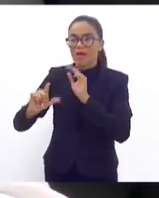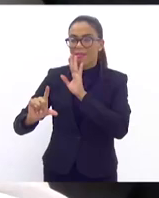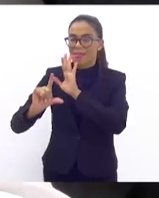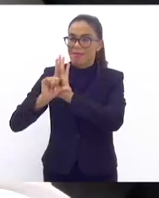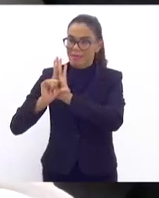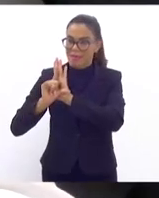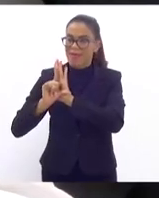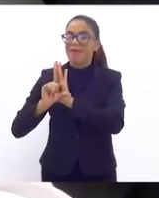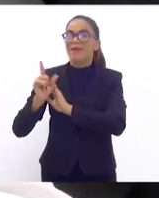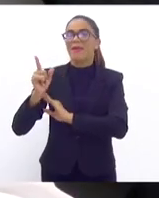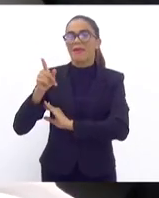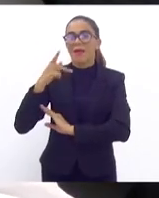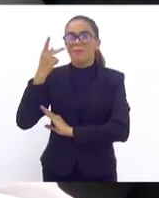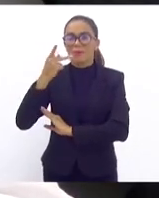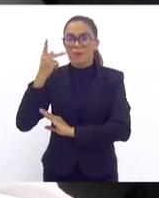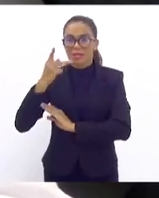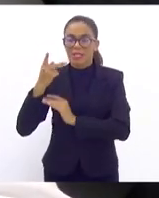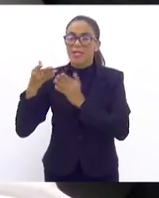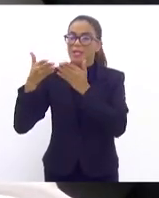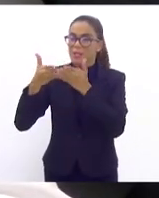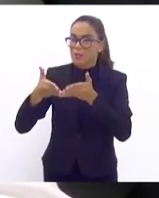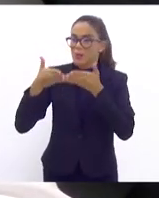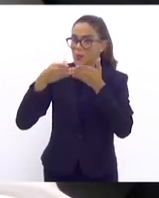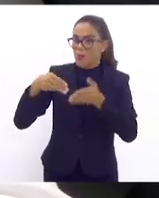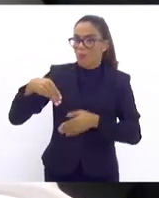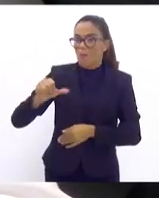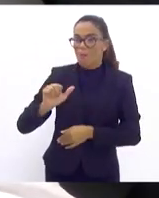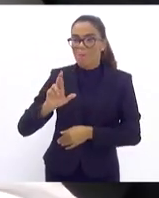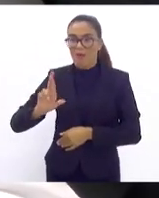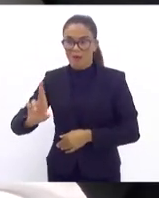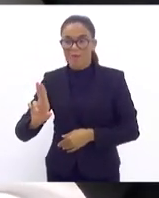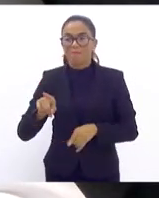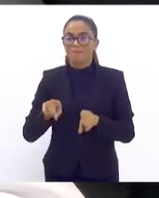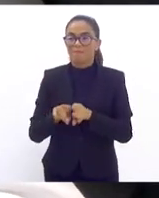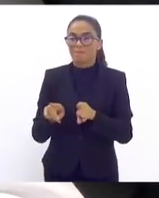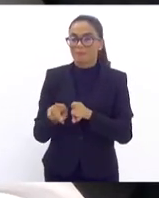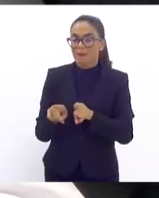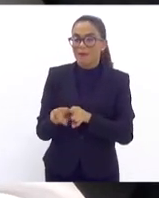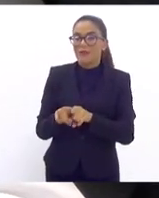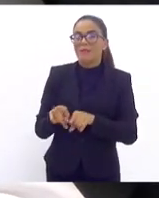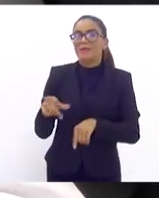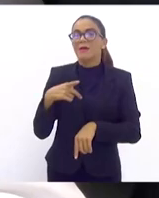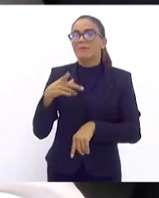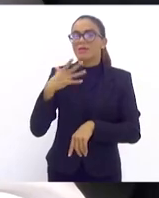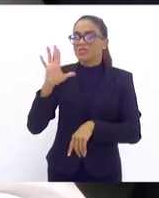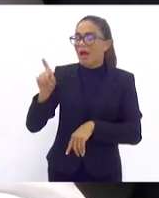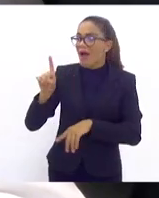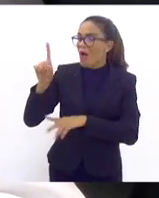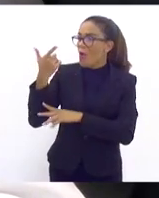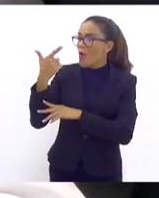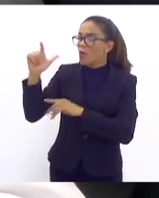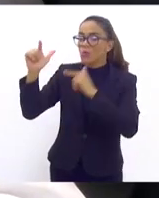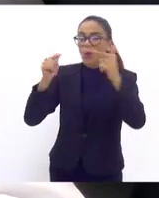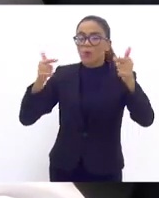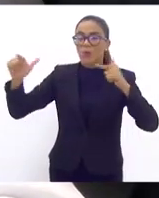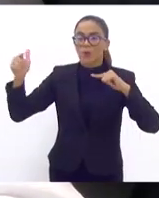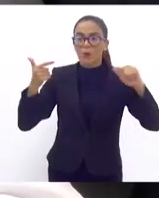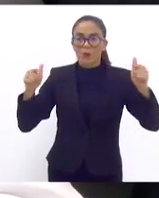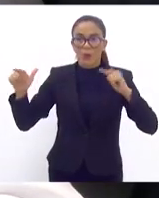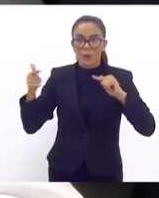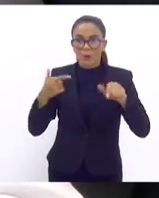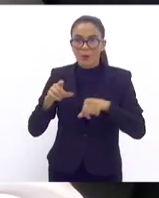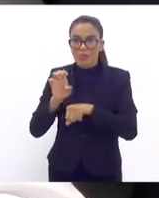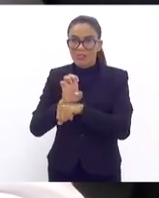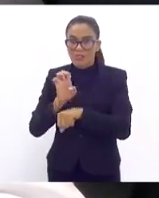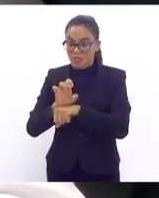mar. Aqui o Estado do Rio de Janeiro, ele saiu na vanguarda dos demais estados litorâneos do Brasil. Não é?